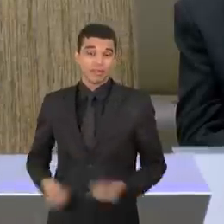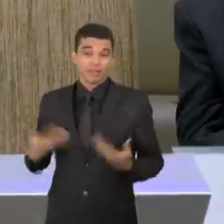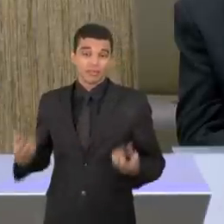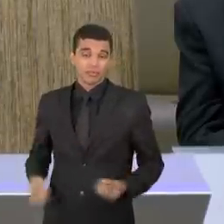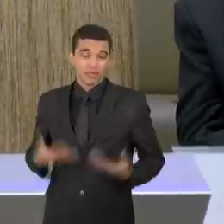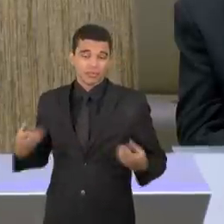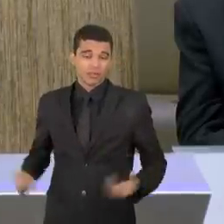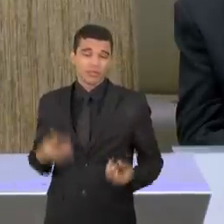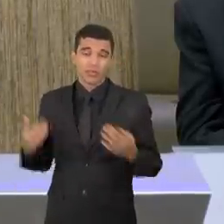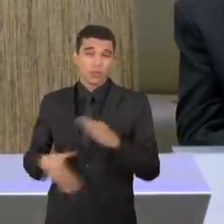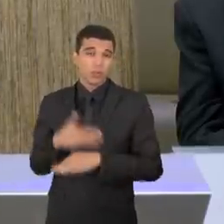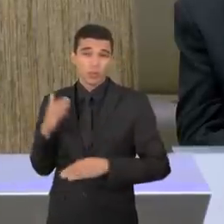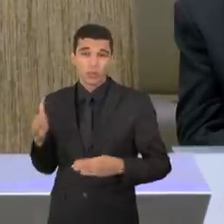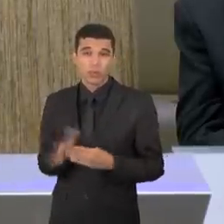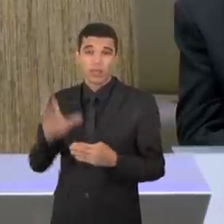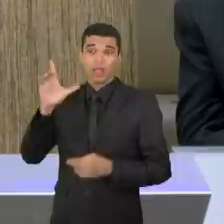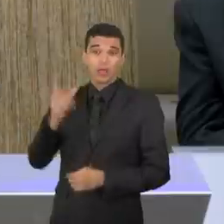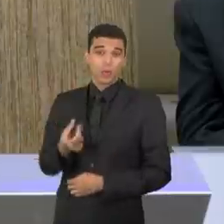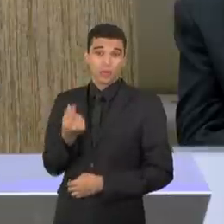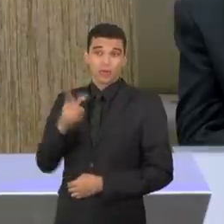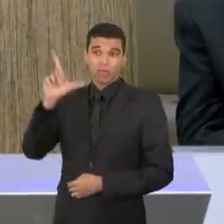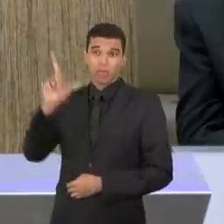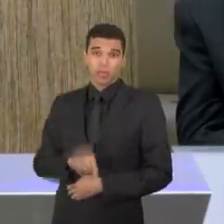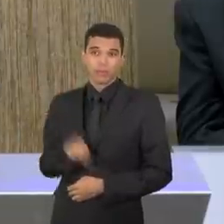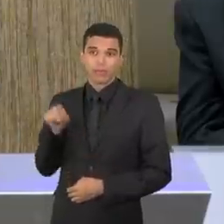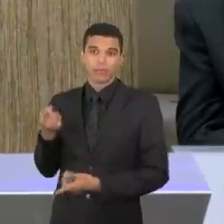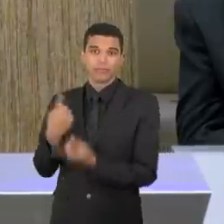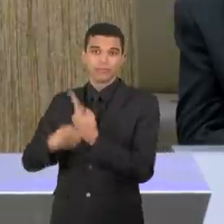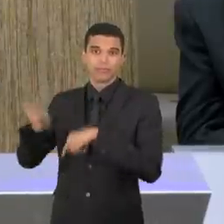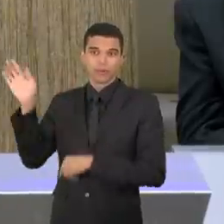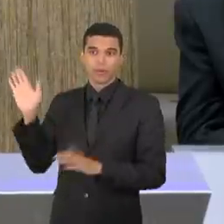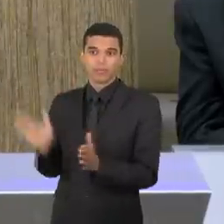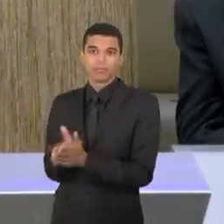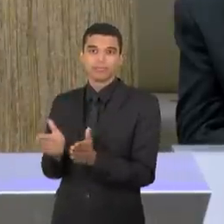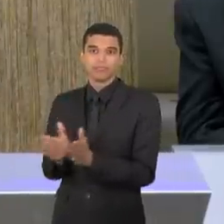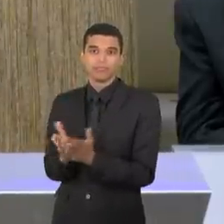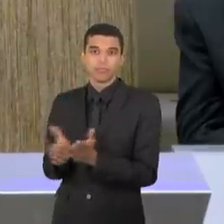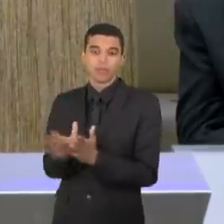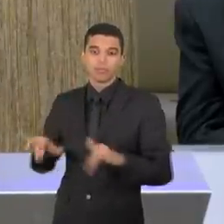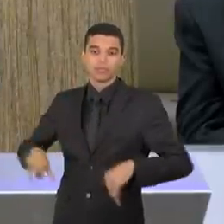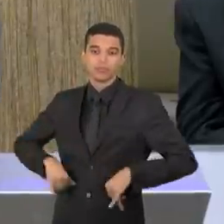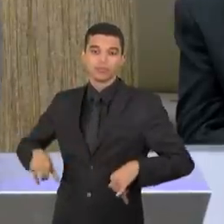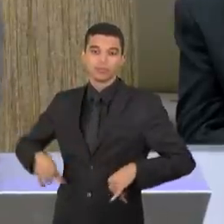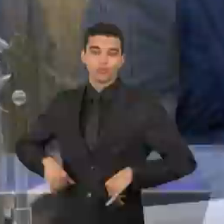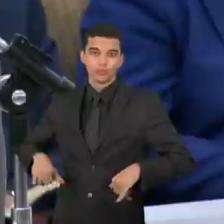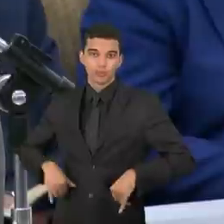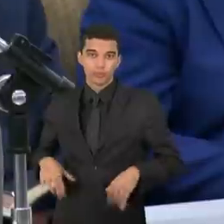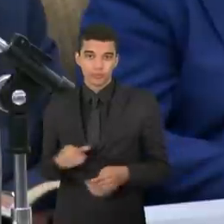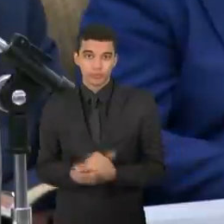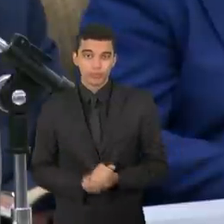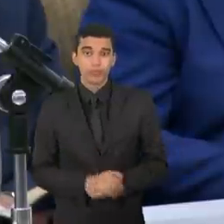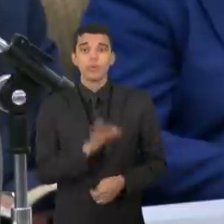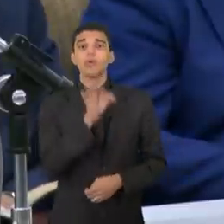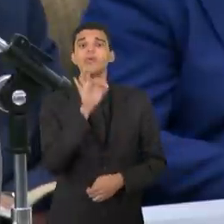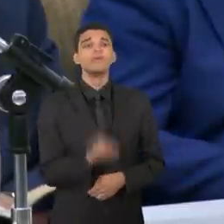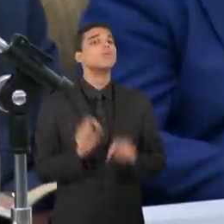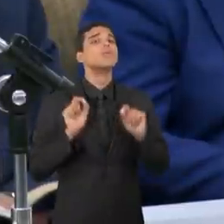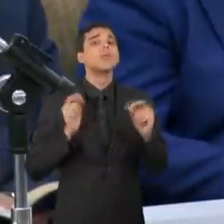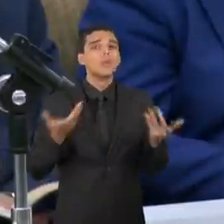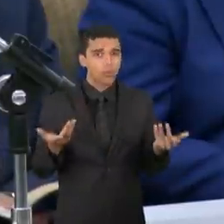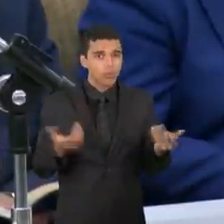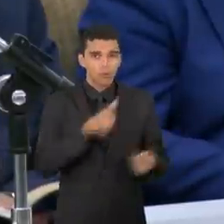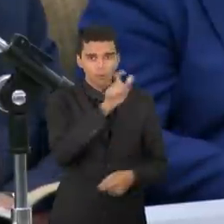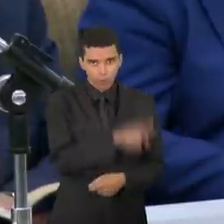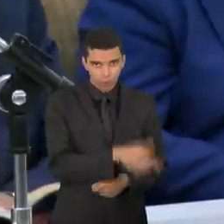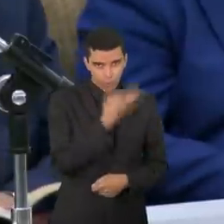ele procurou, sofrimento procurado. Ele, sem pensar, esbanjou o que tinha dele,